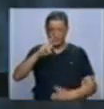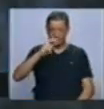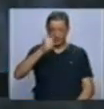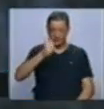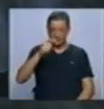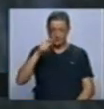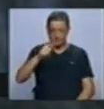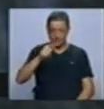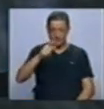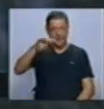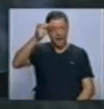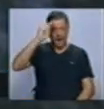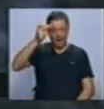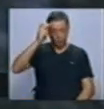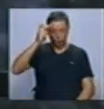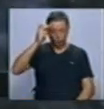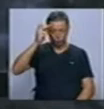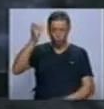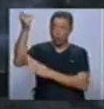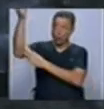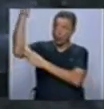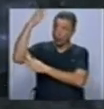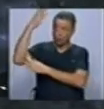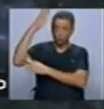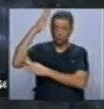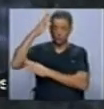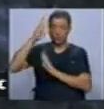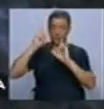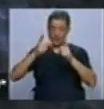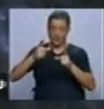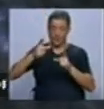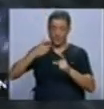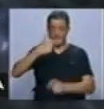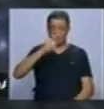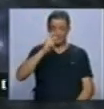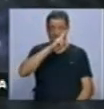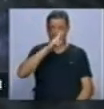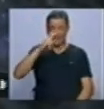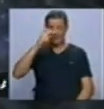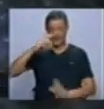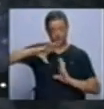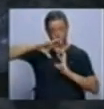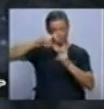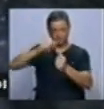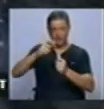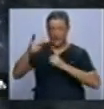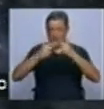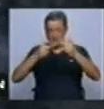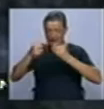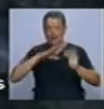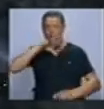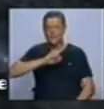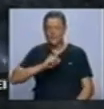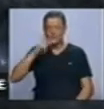35 mil anos-luz da Terra, ou seja, do outro lado do centro da Via Láctea, e é uma estrela filha. Porquê? Olha,